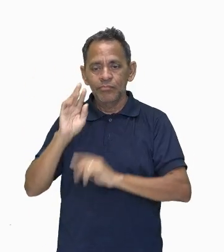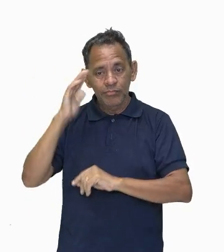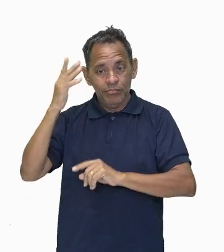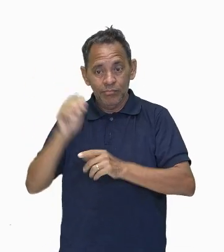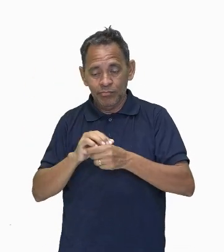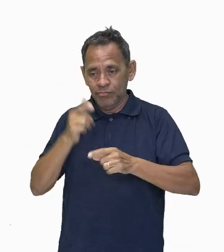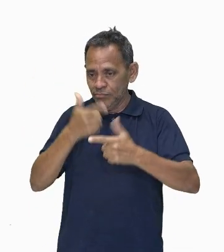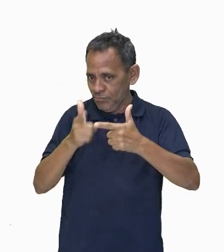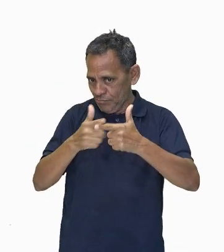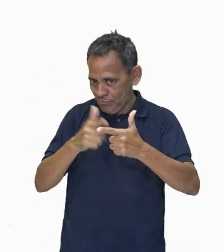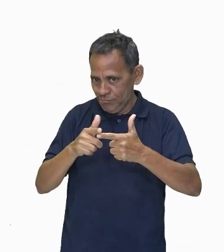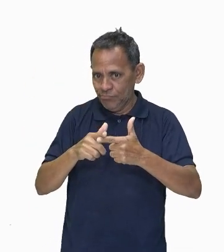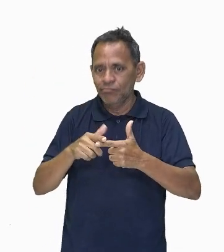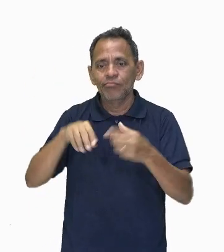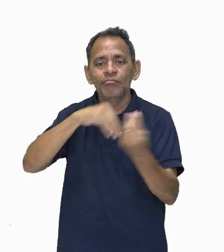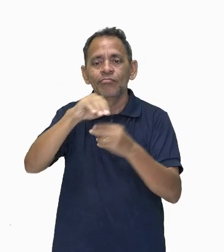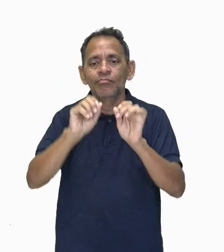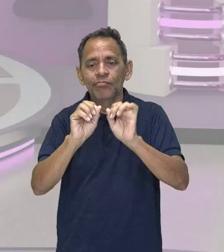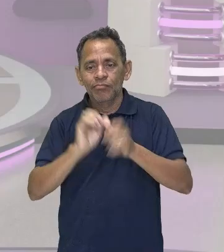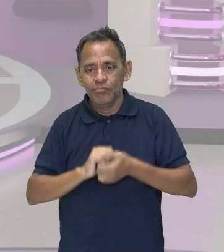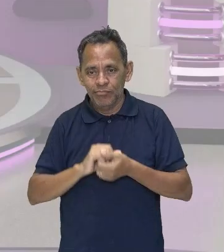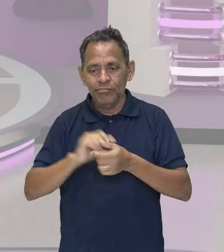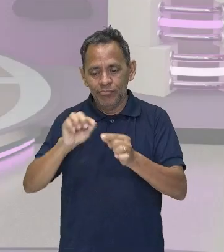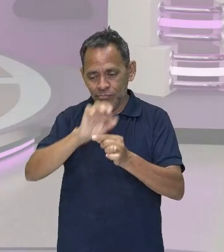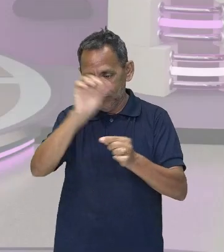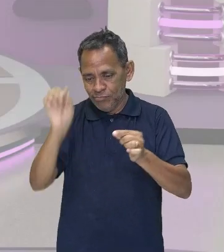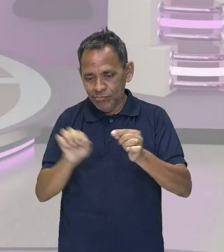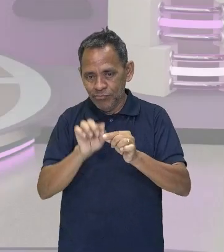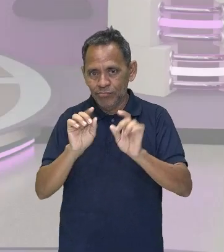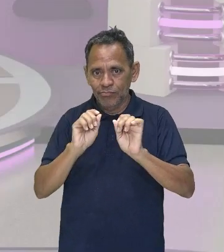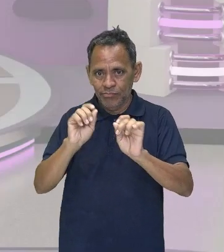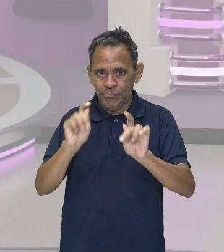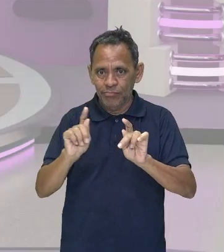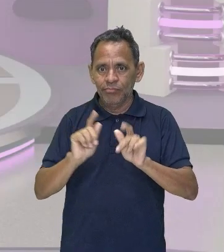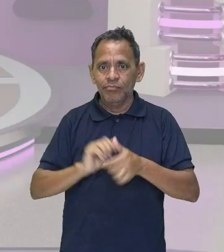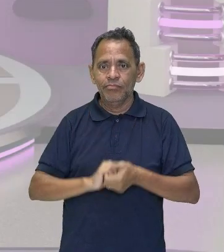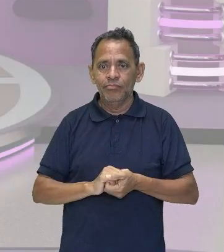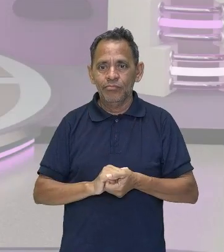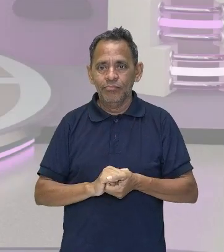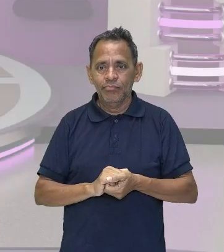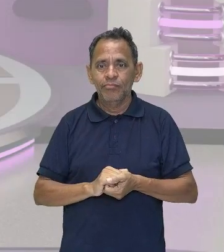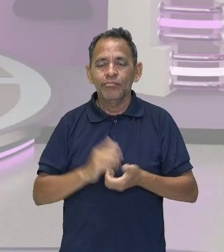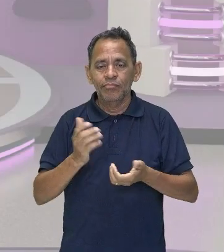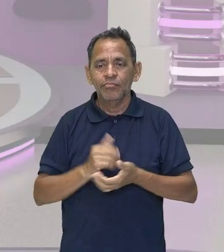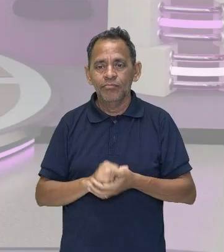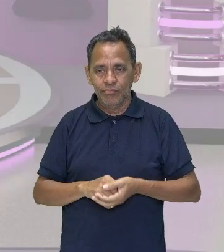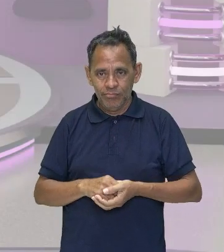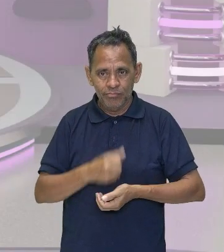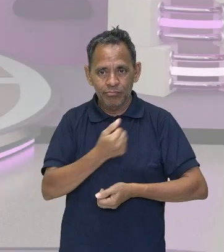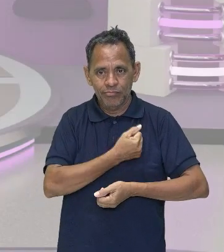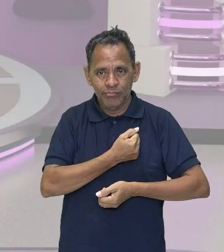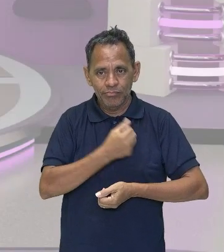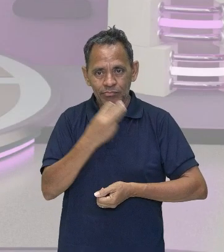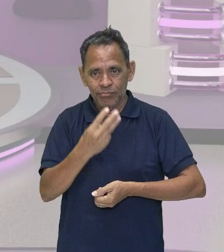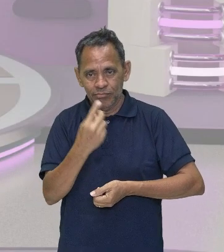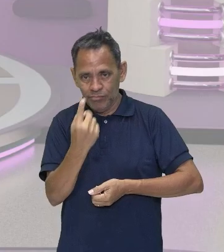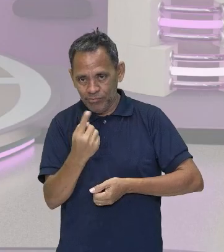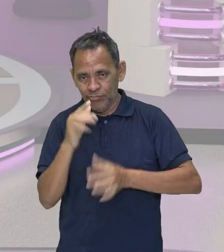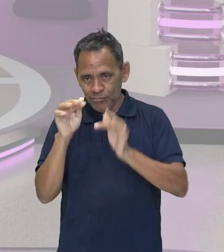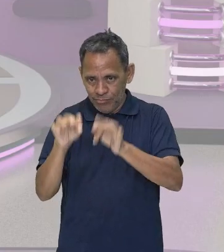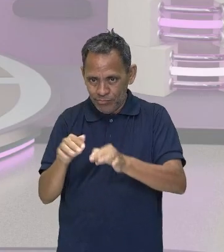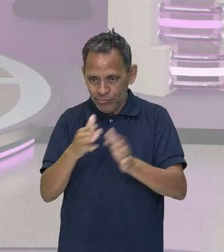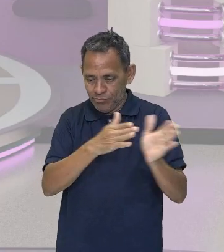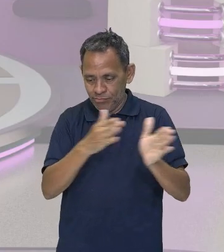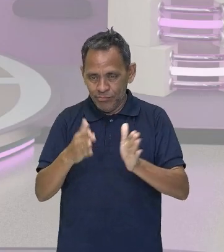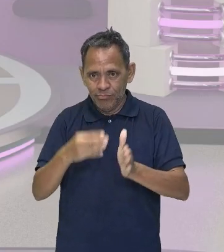problemas envolvendo circunferência, ok? Então, aula de número 31, para finalizar a nossa